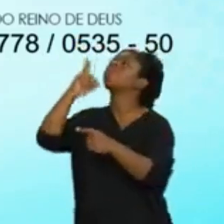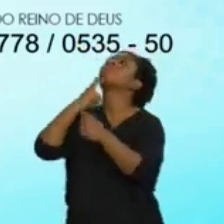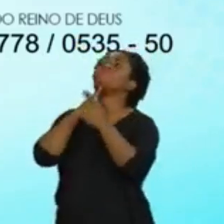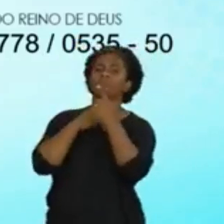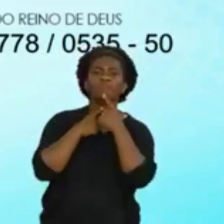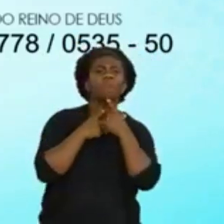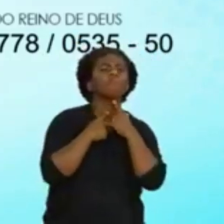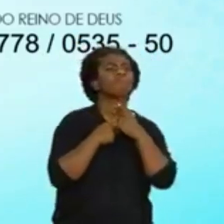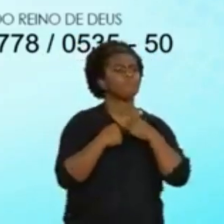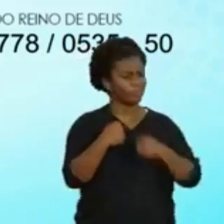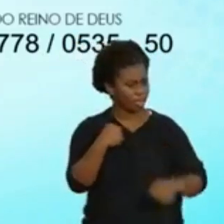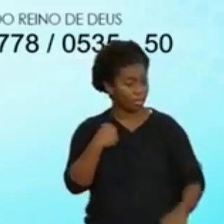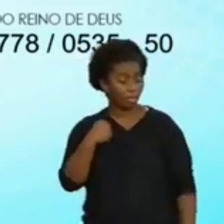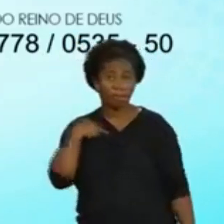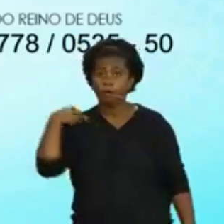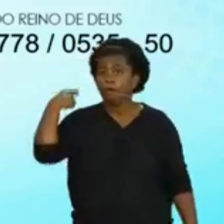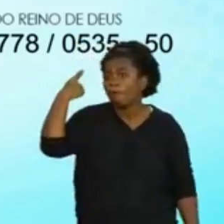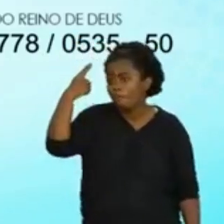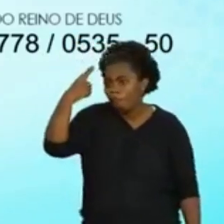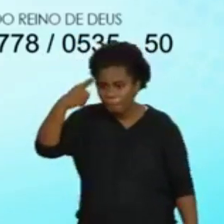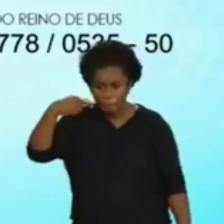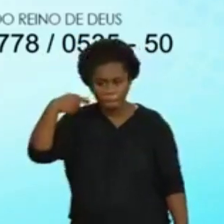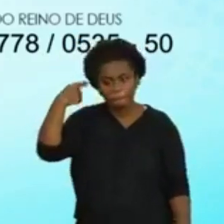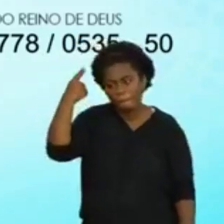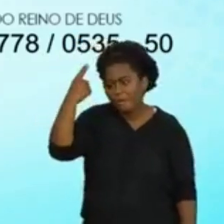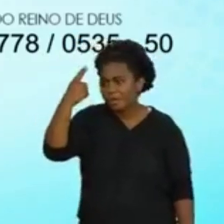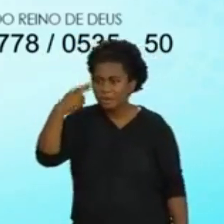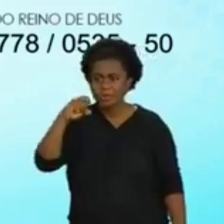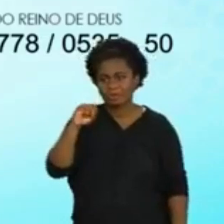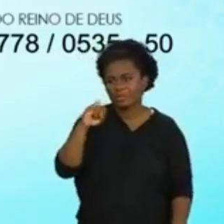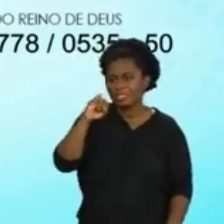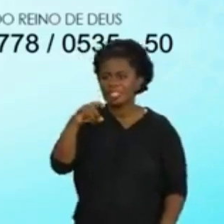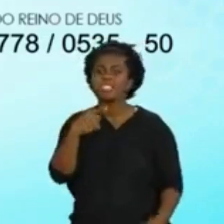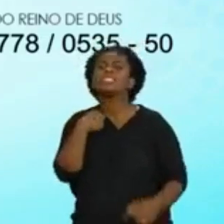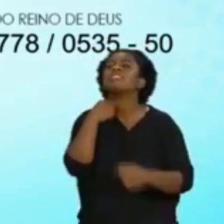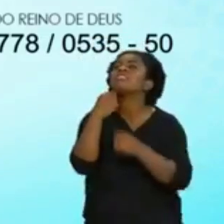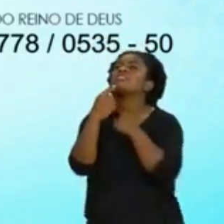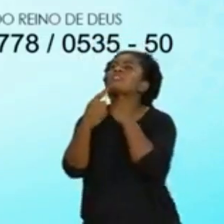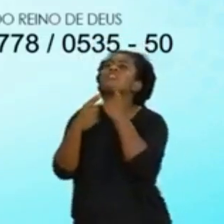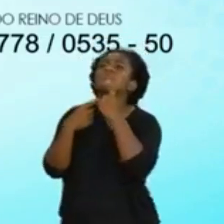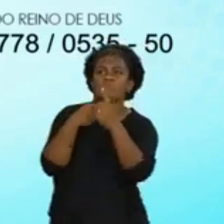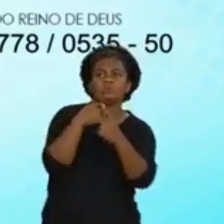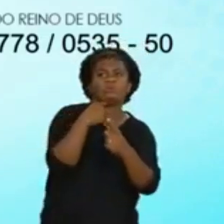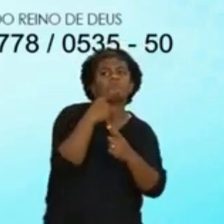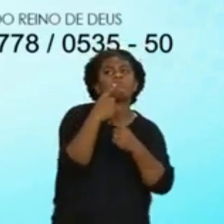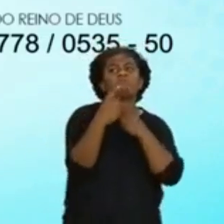Eu seria um louco, eu seria louco em